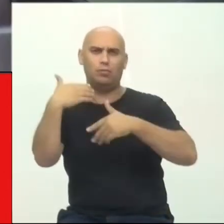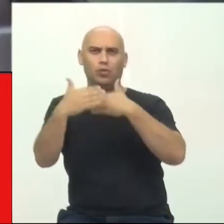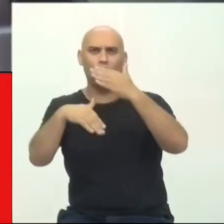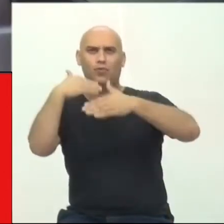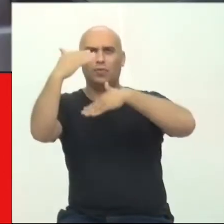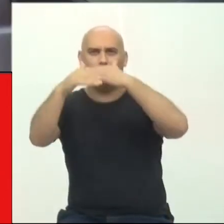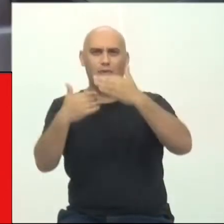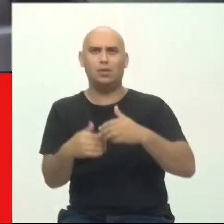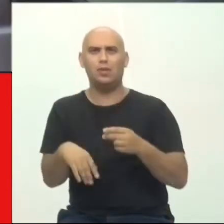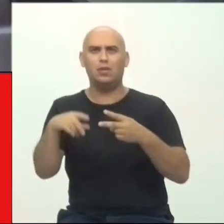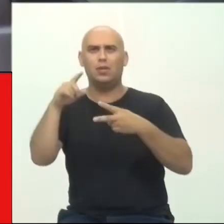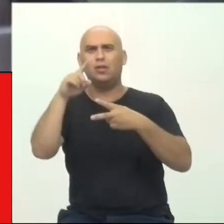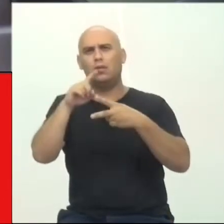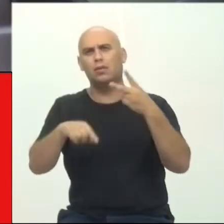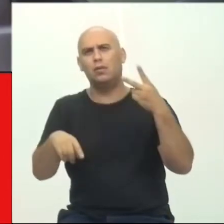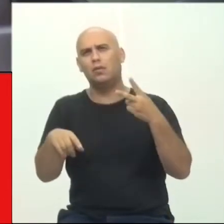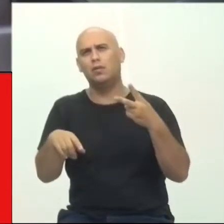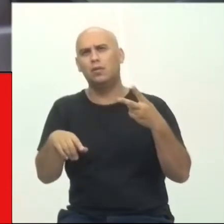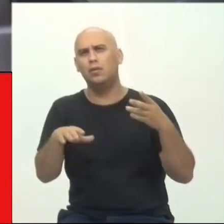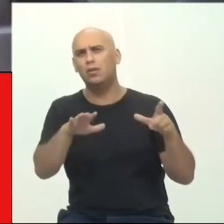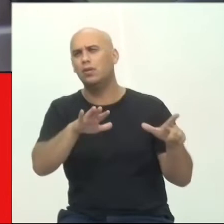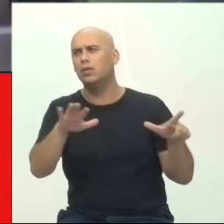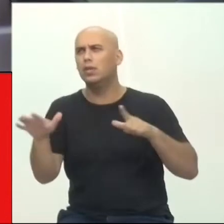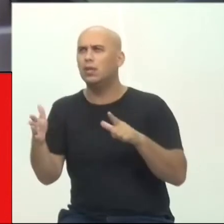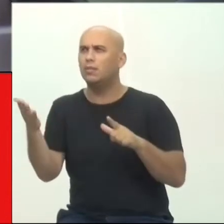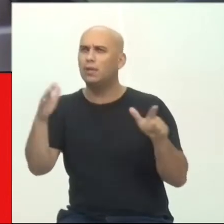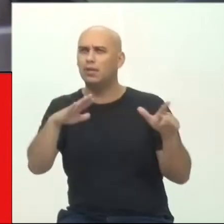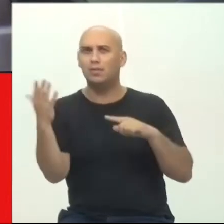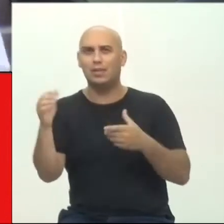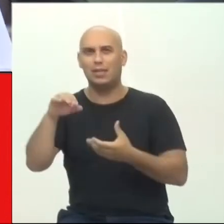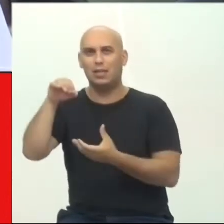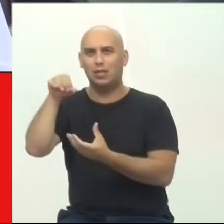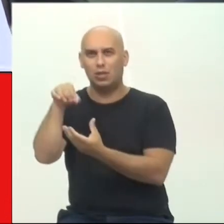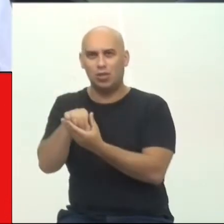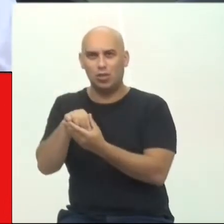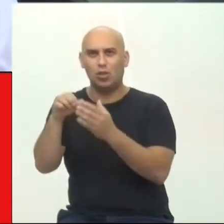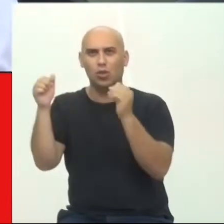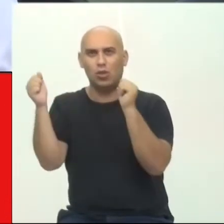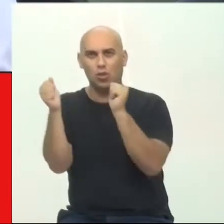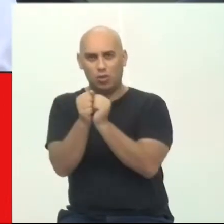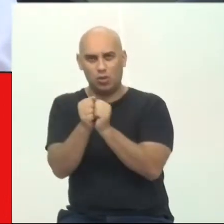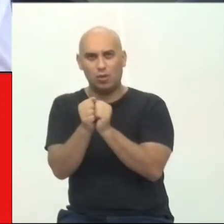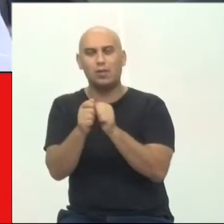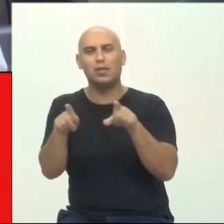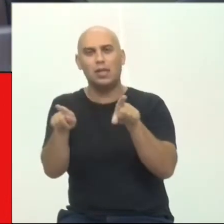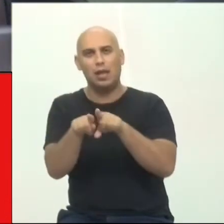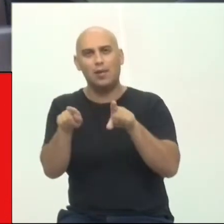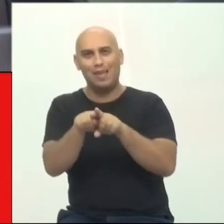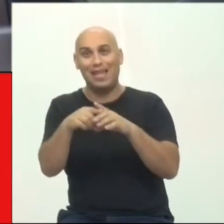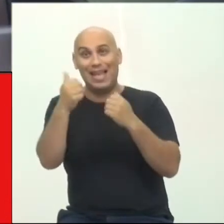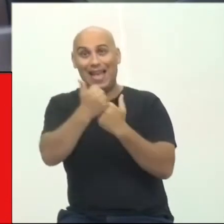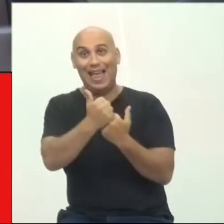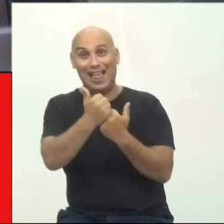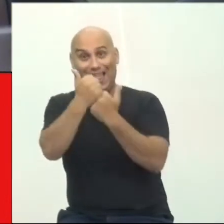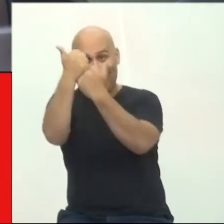Há 2 semanas atrás, nós estivemos na Unesc, juntamente com vocês, estava a magnífica reitora, nos receberam muito bem lá,